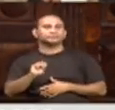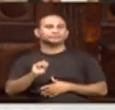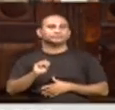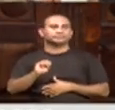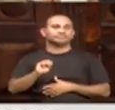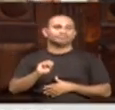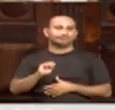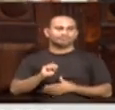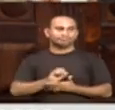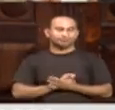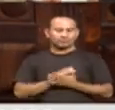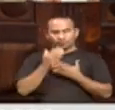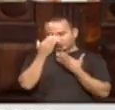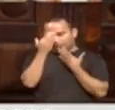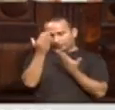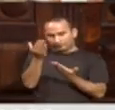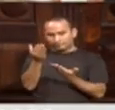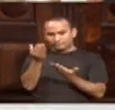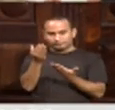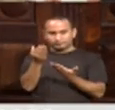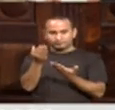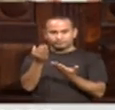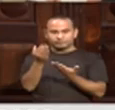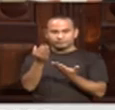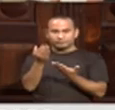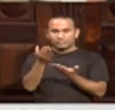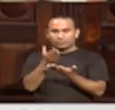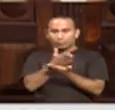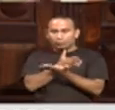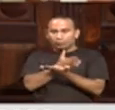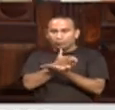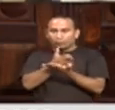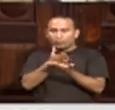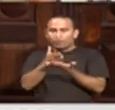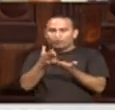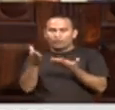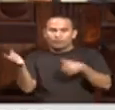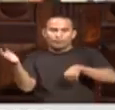Está aberto o processo de votação.